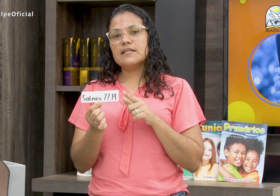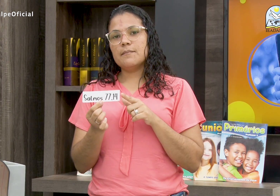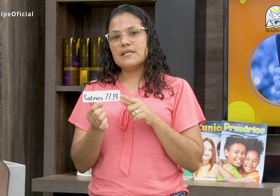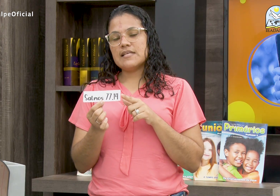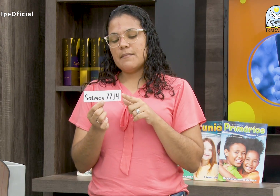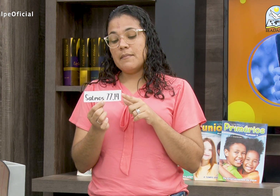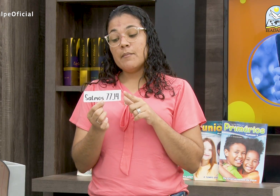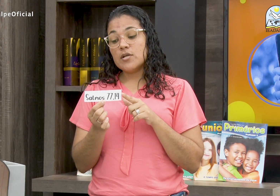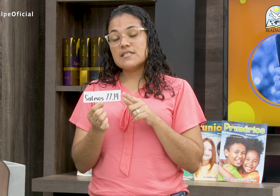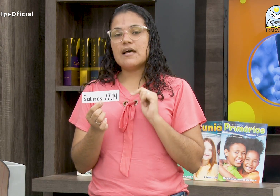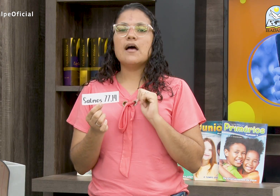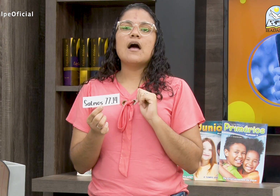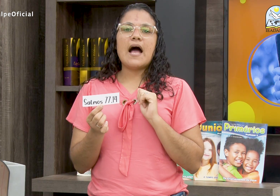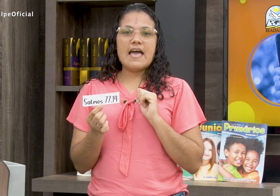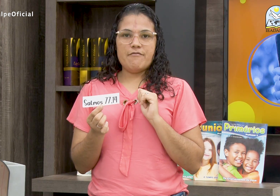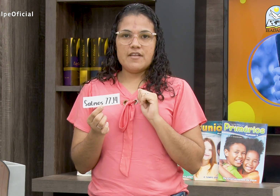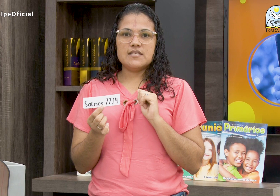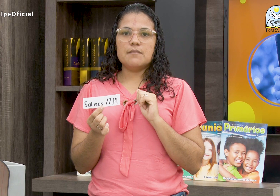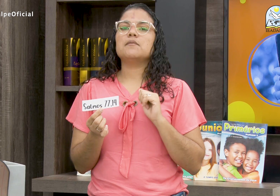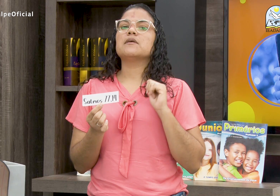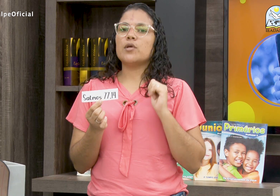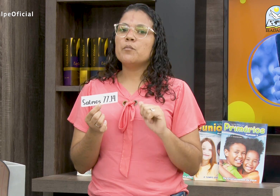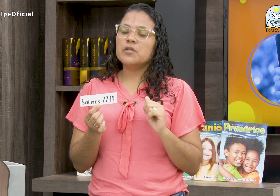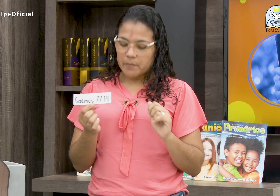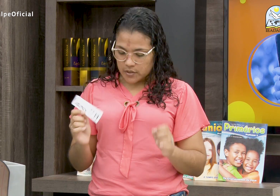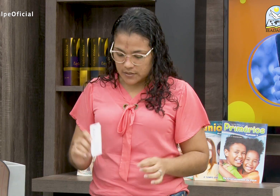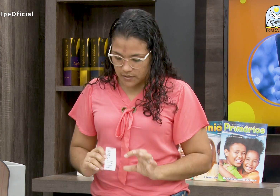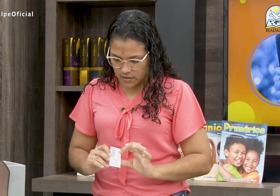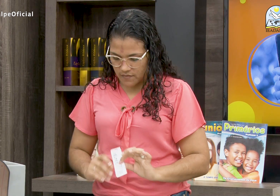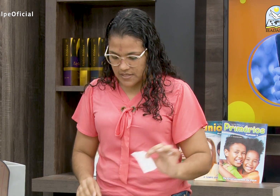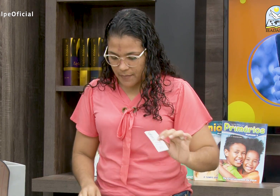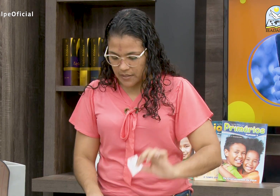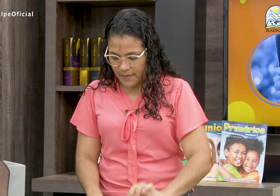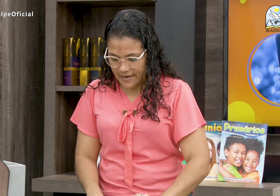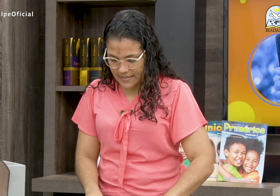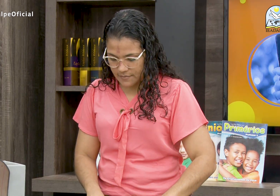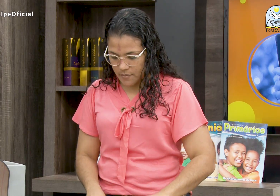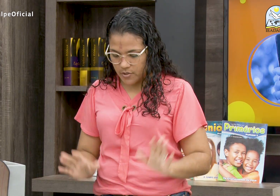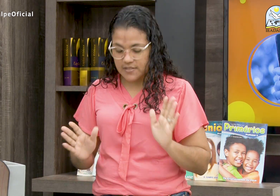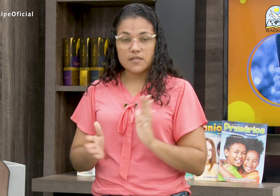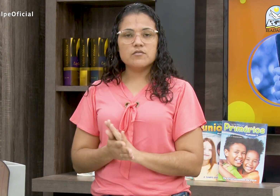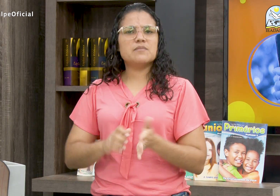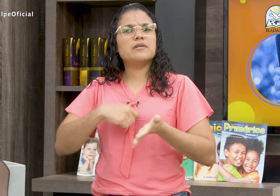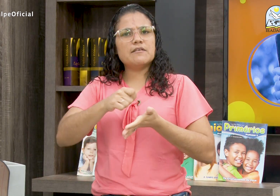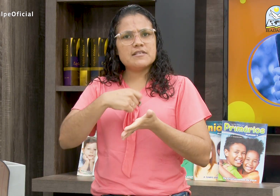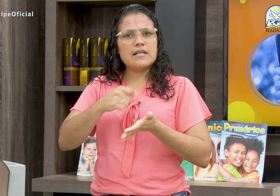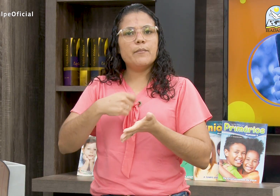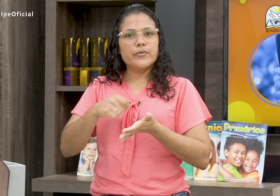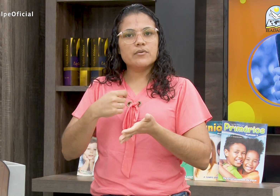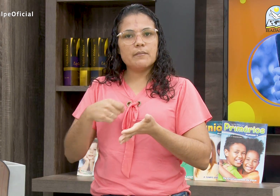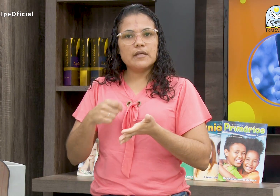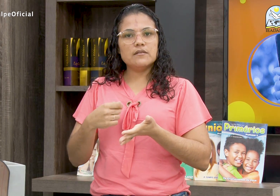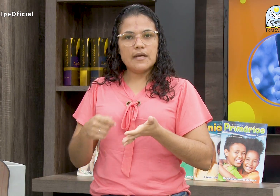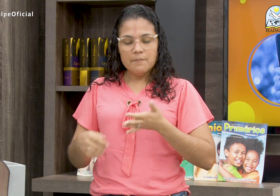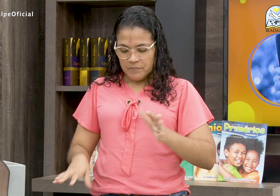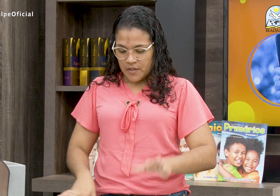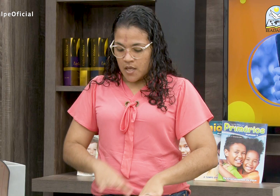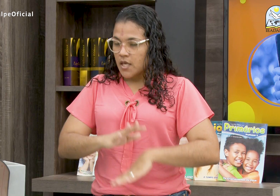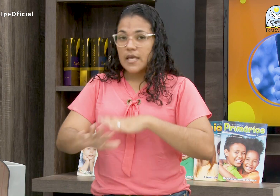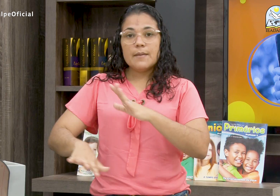ele também saber memorizar a referência bíblica, então é muito importante. Então você pode pegar esse memorizando, você pode estar fazendo apunho também,